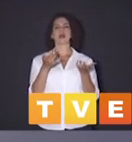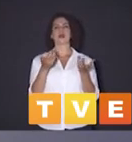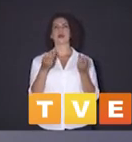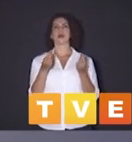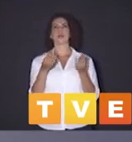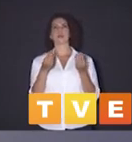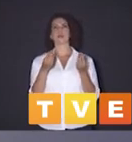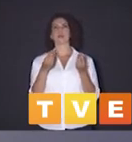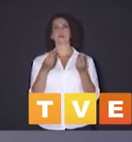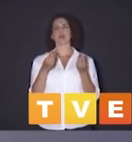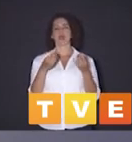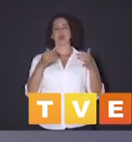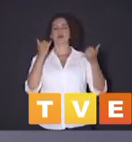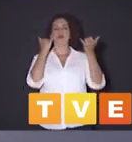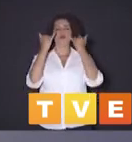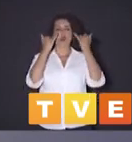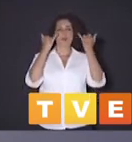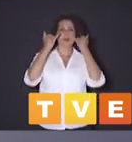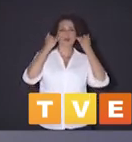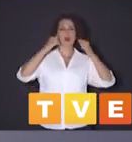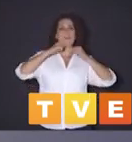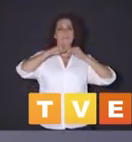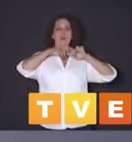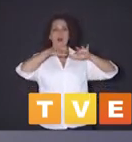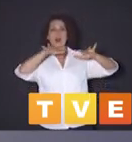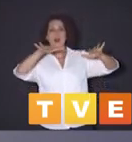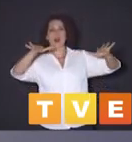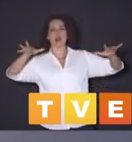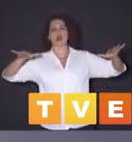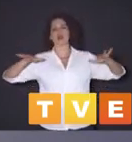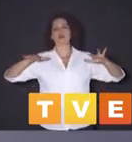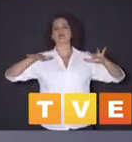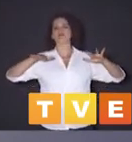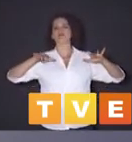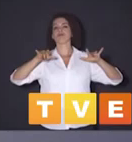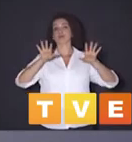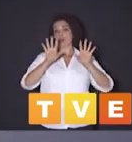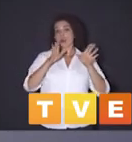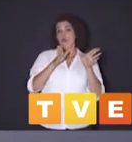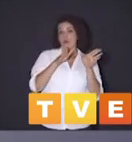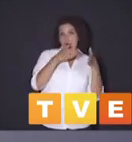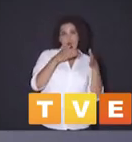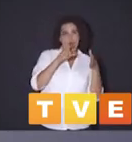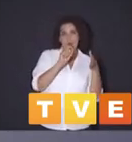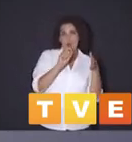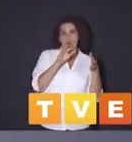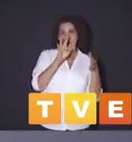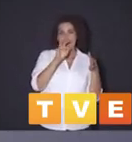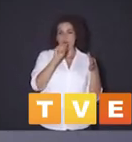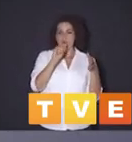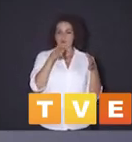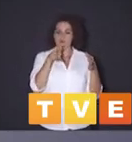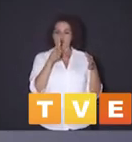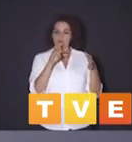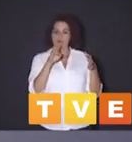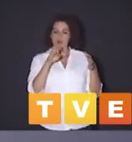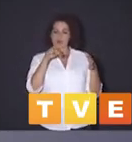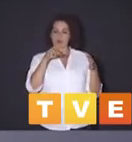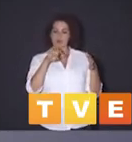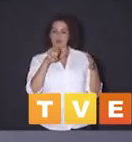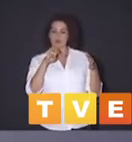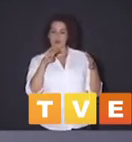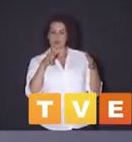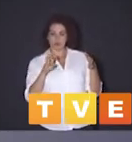circula e de informação e principalmente é o foco aqui são as fraquezas informações falsas que se são